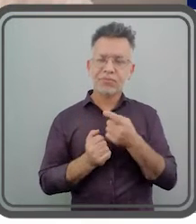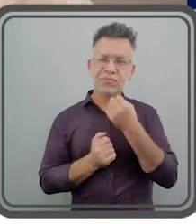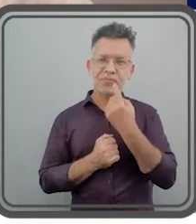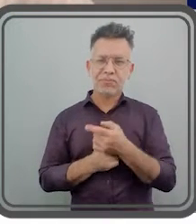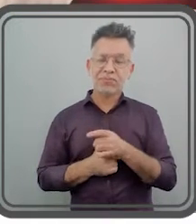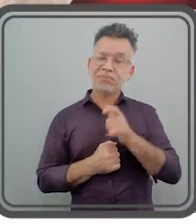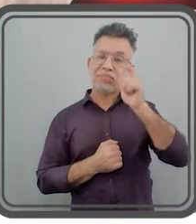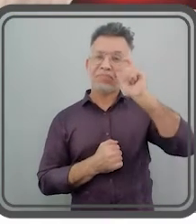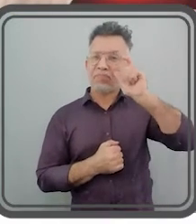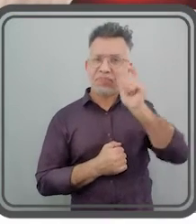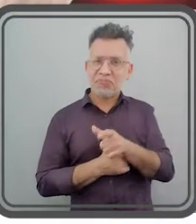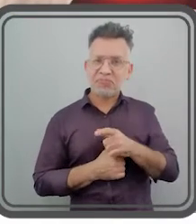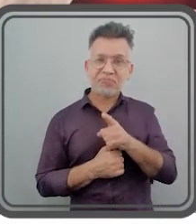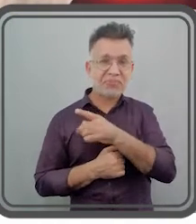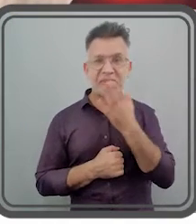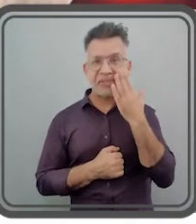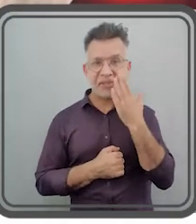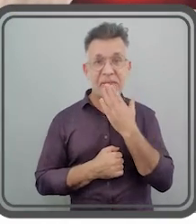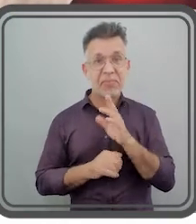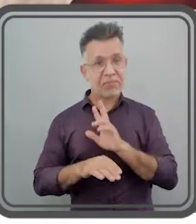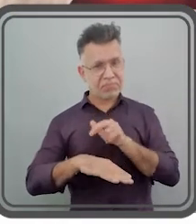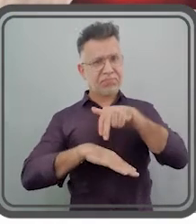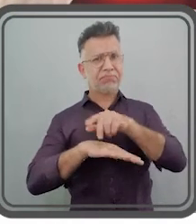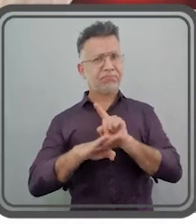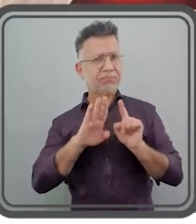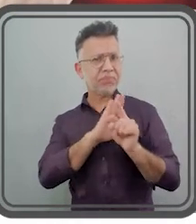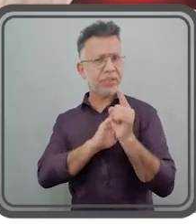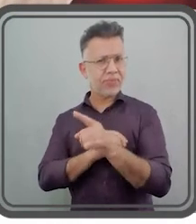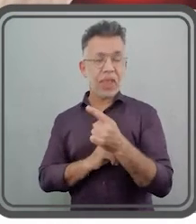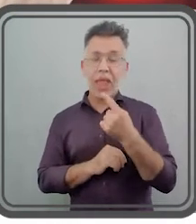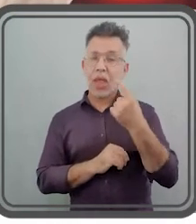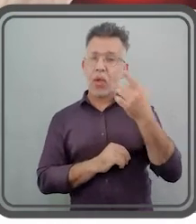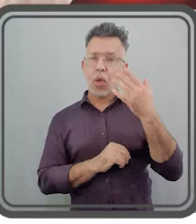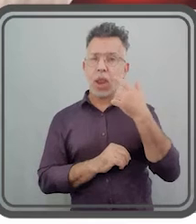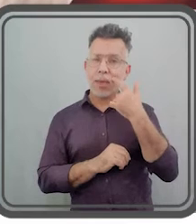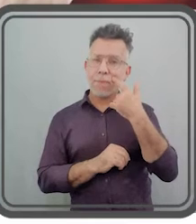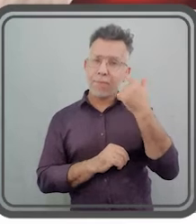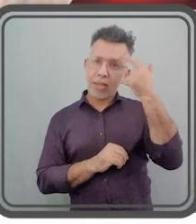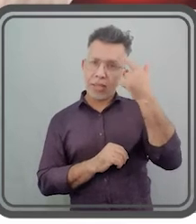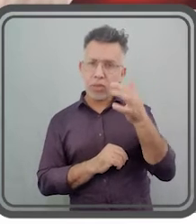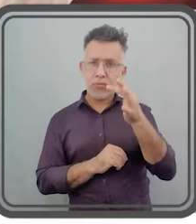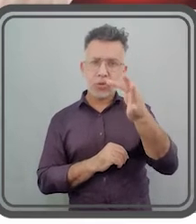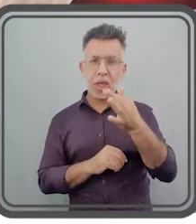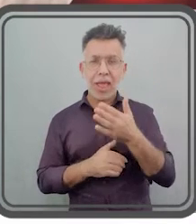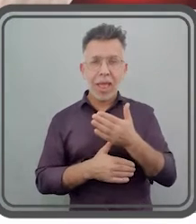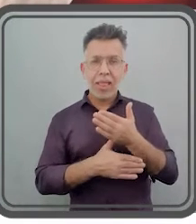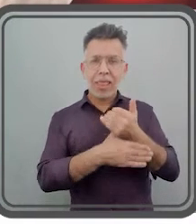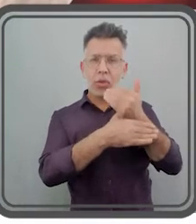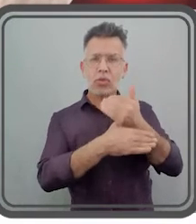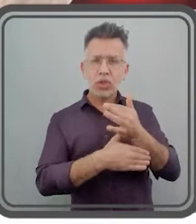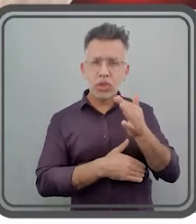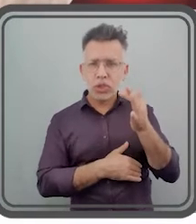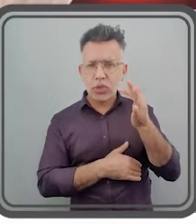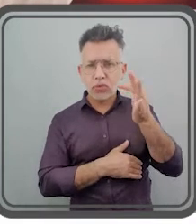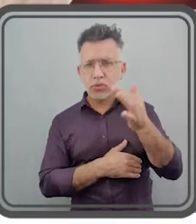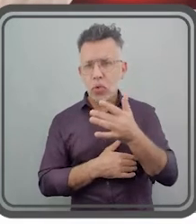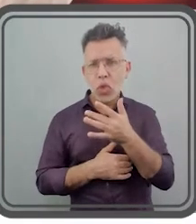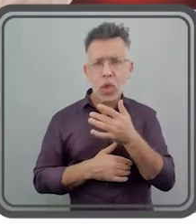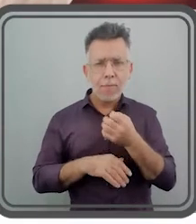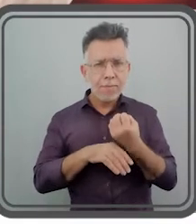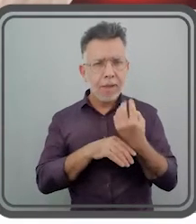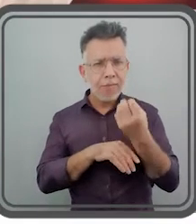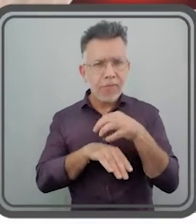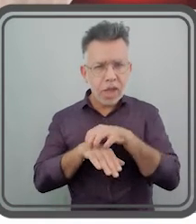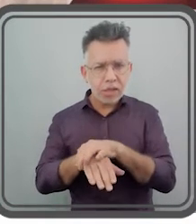bom interessantíssimo sabem o posicionamento de vocês olhando para frente Gustavão Tecnologias do amanhã para viagens